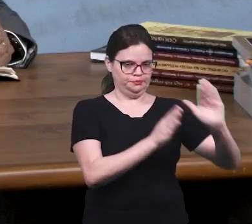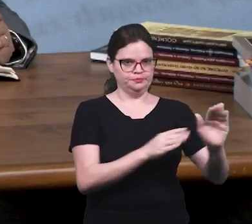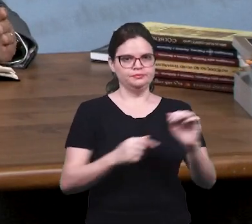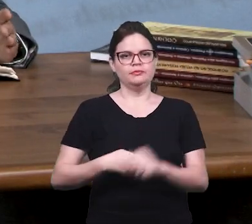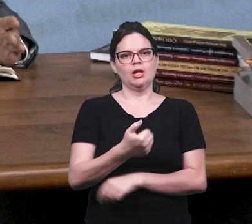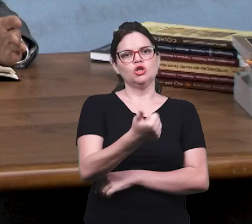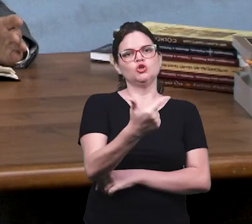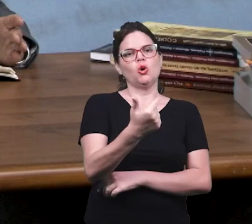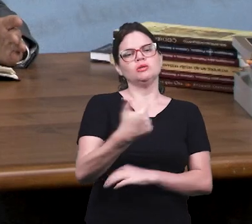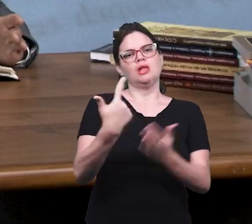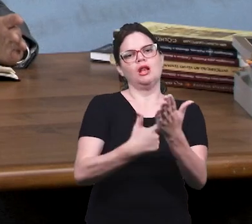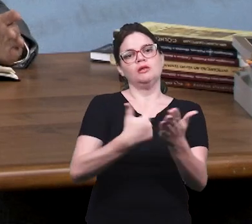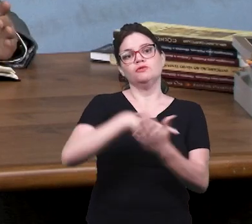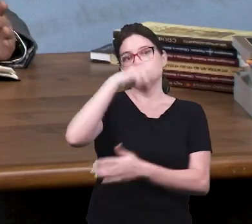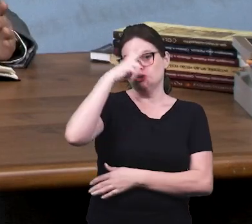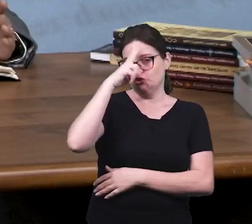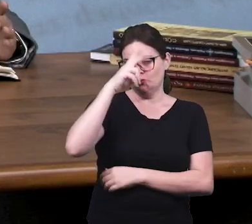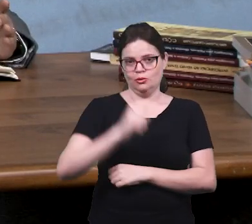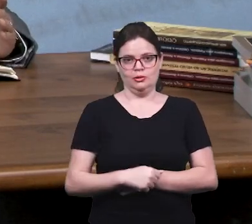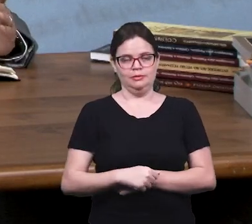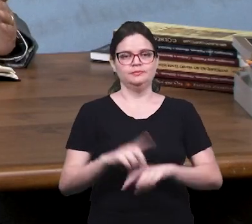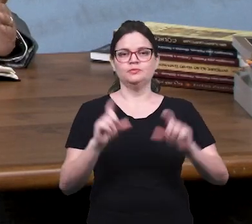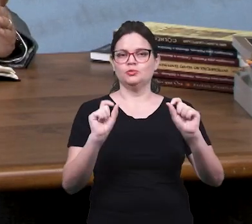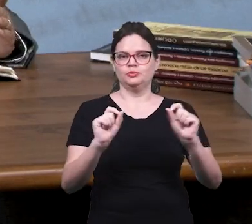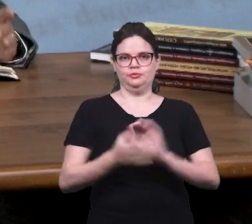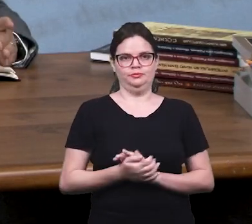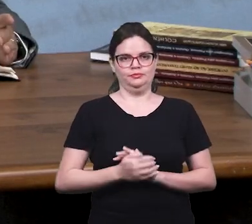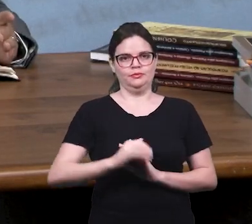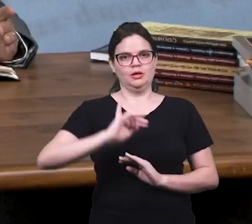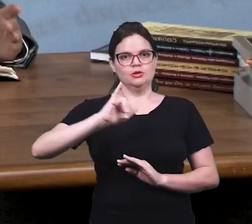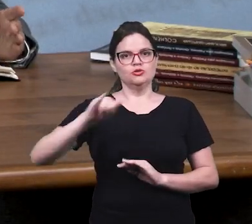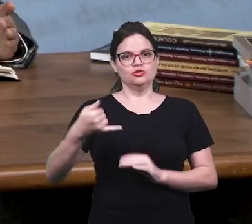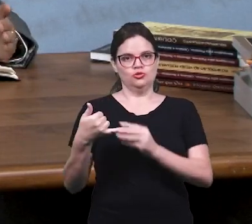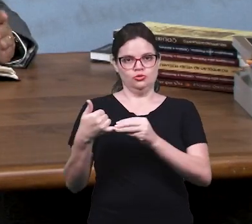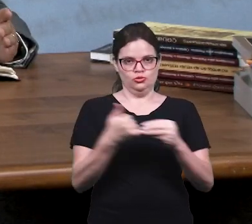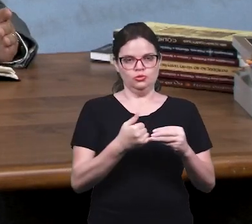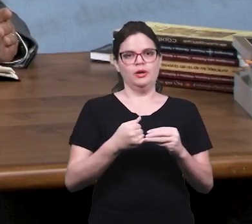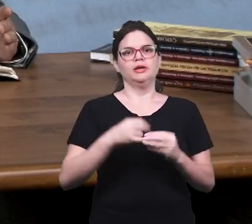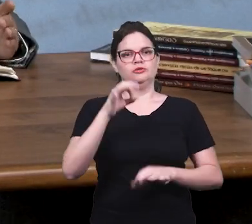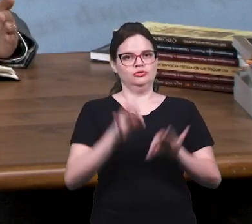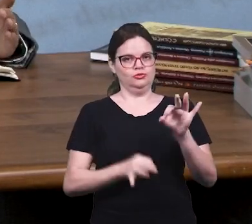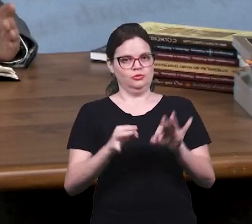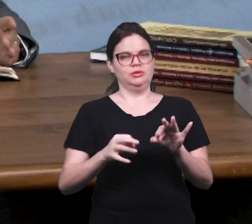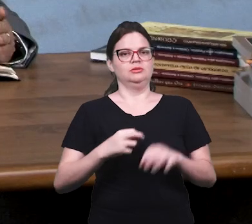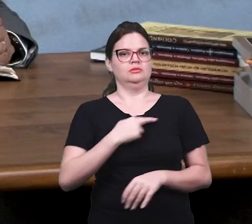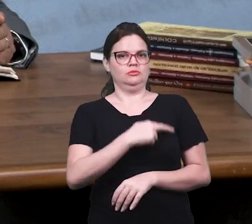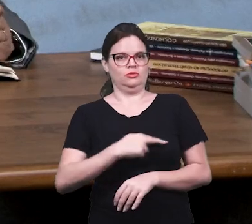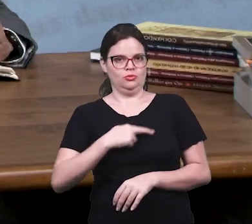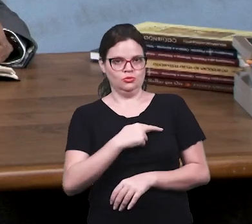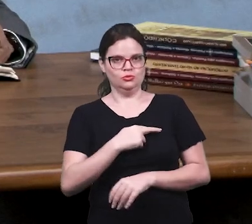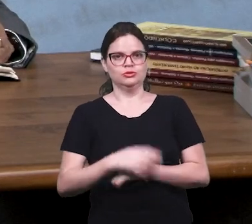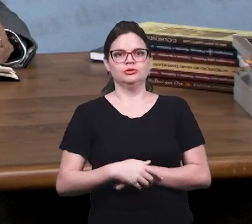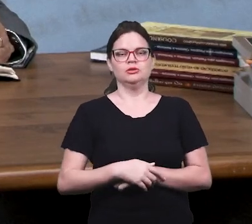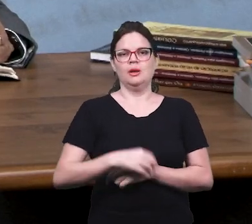12 livros históricos, que são Josué, Juízes, Ruth, 1 Samuel